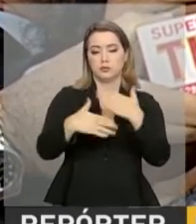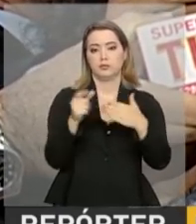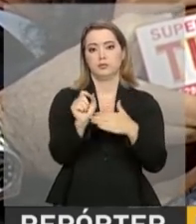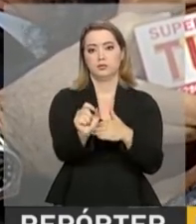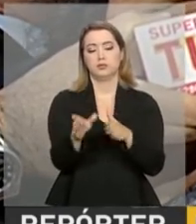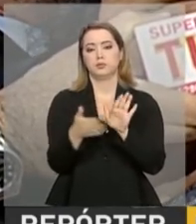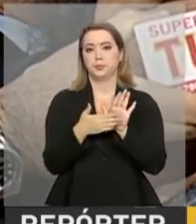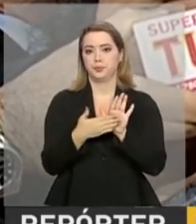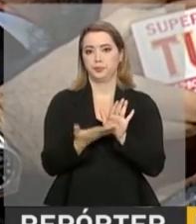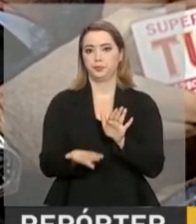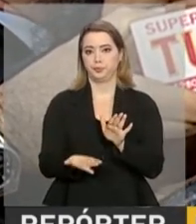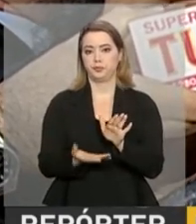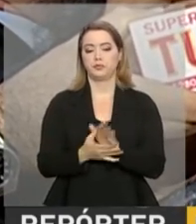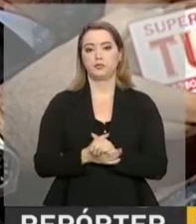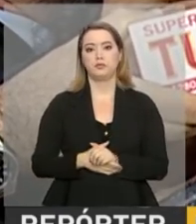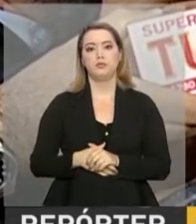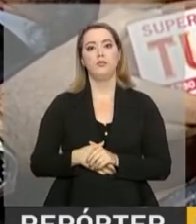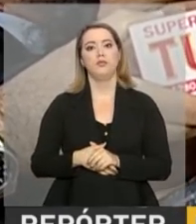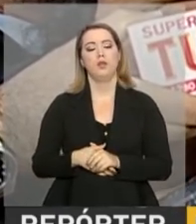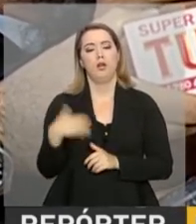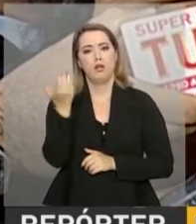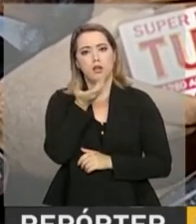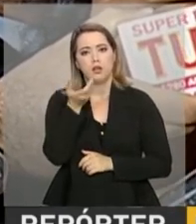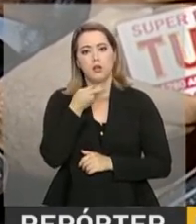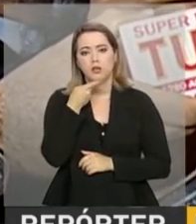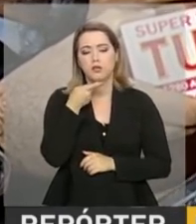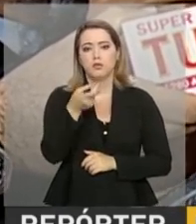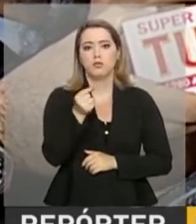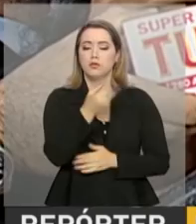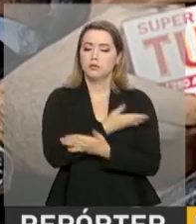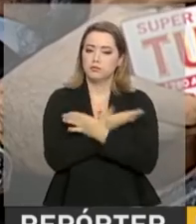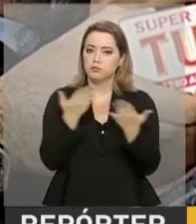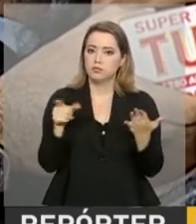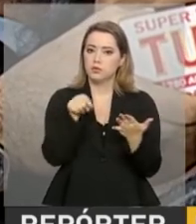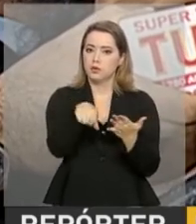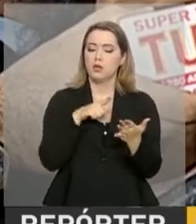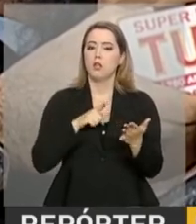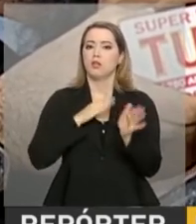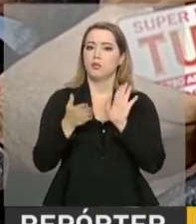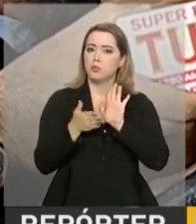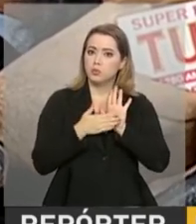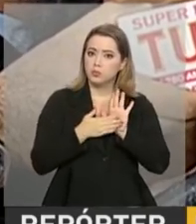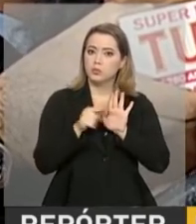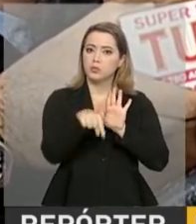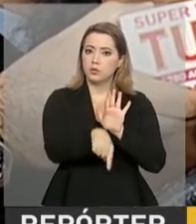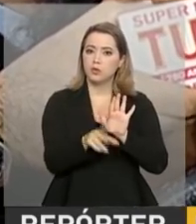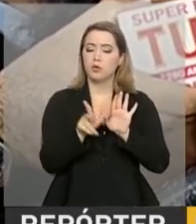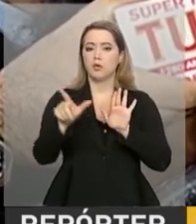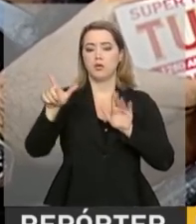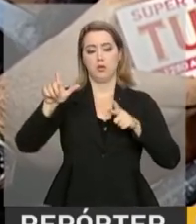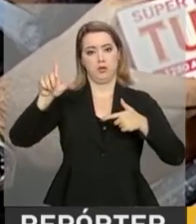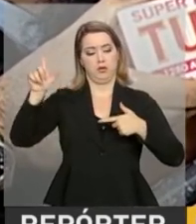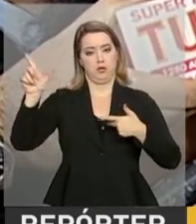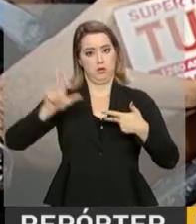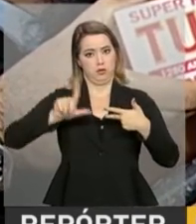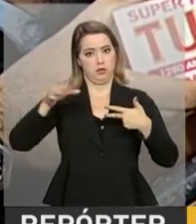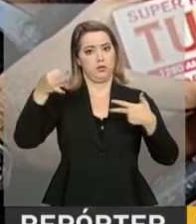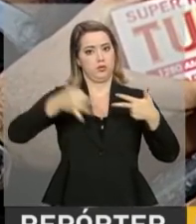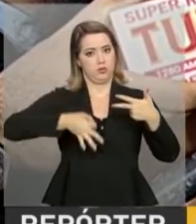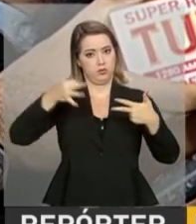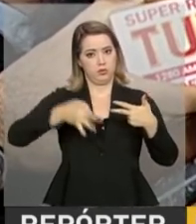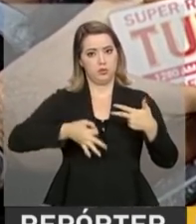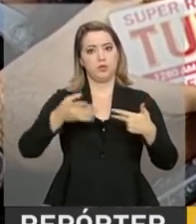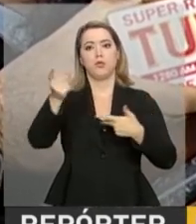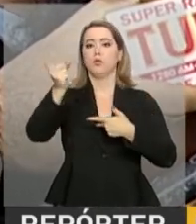desta proposta. Quero dizer aos senhores que nós temos propostas no âmbito do Legislativo, do